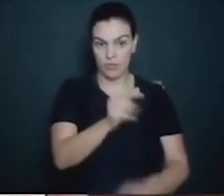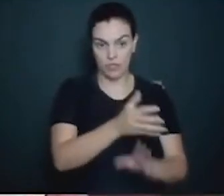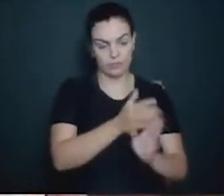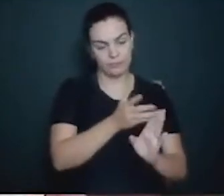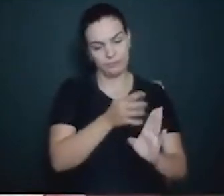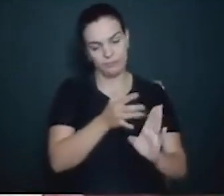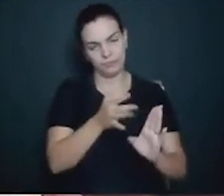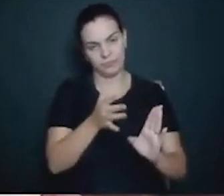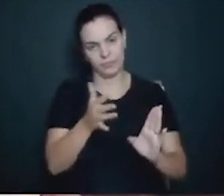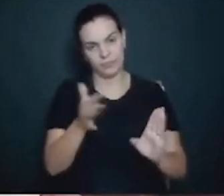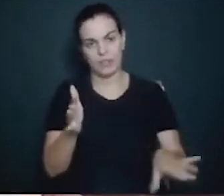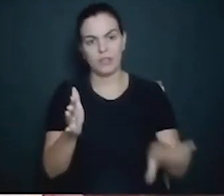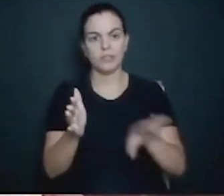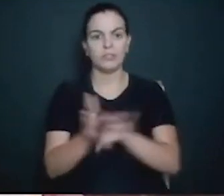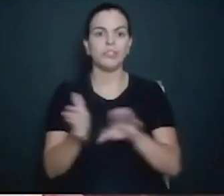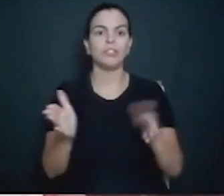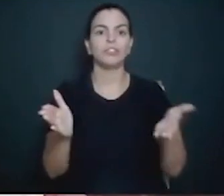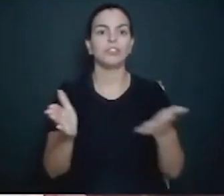e chegamos aqui em